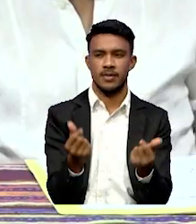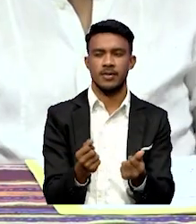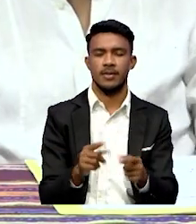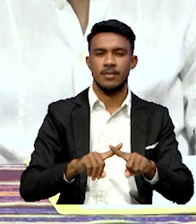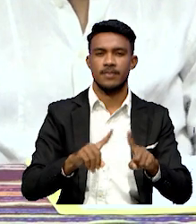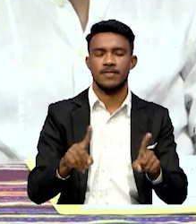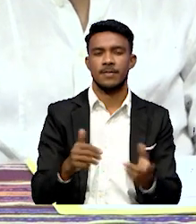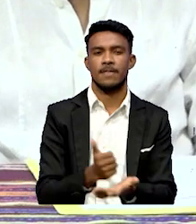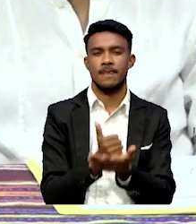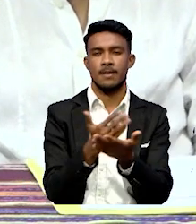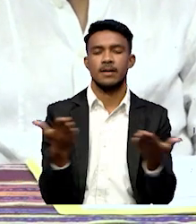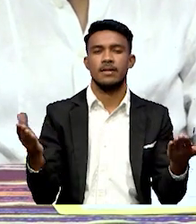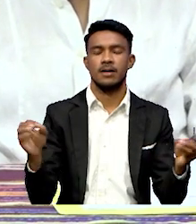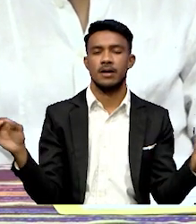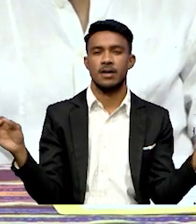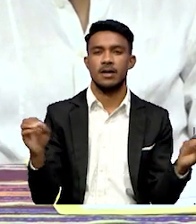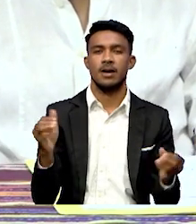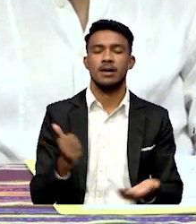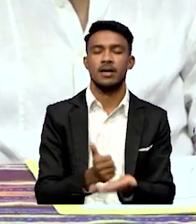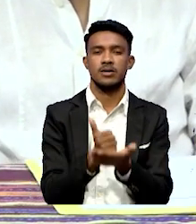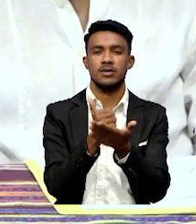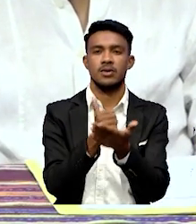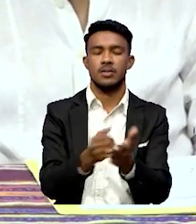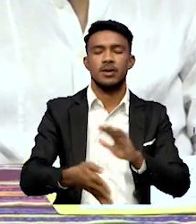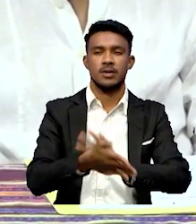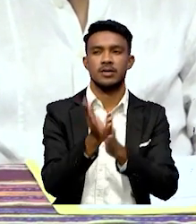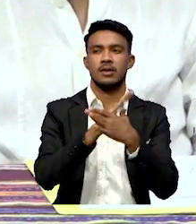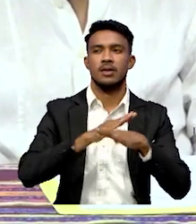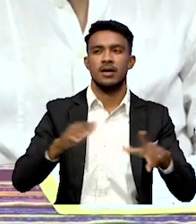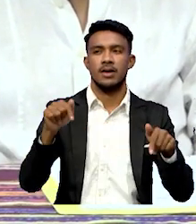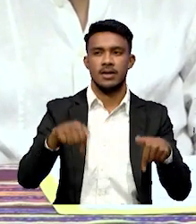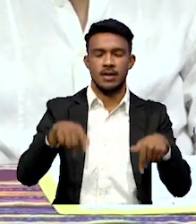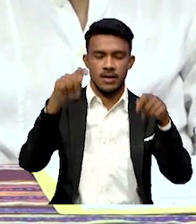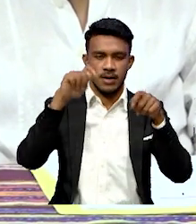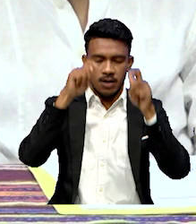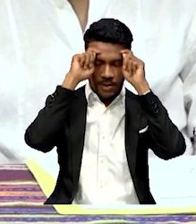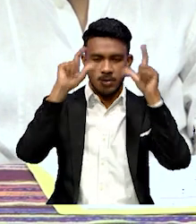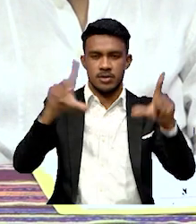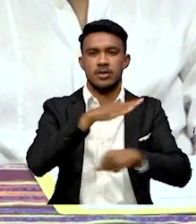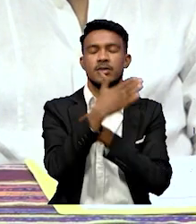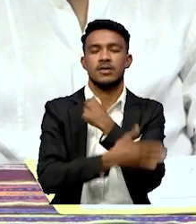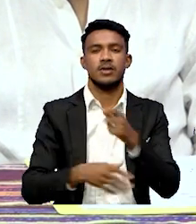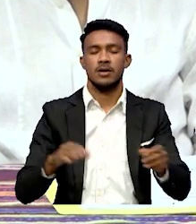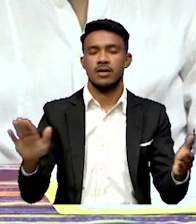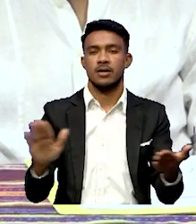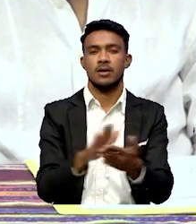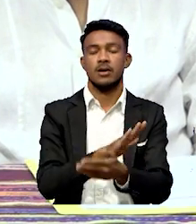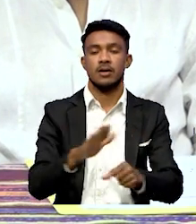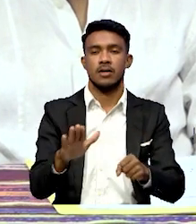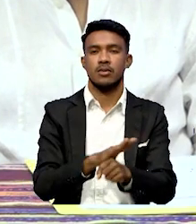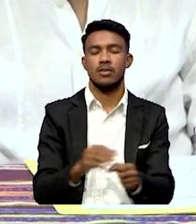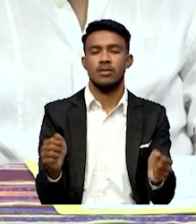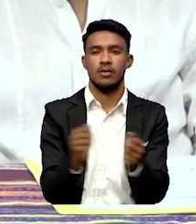contribui, nebe lá contribui para a paz, a estabilidade e a railar. Na conho opinião jornalista